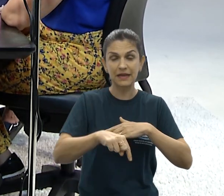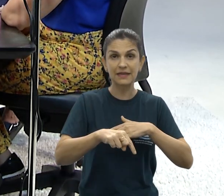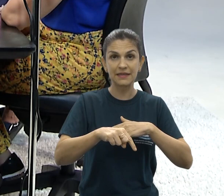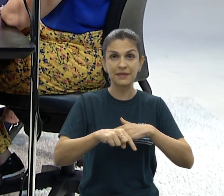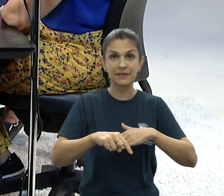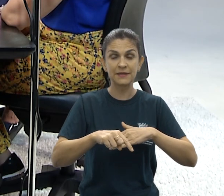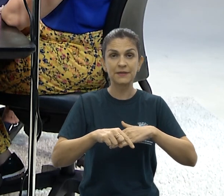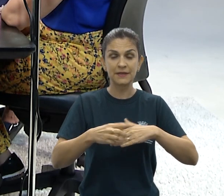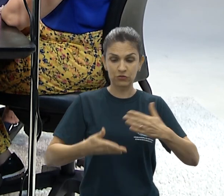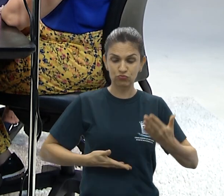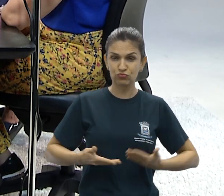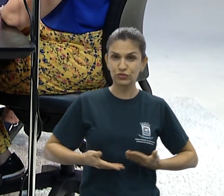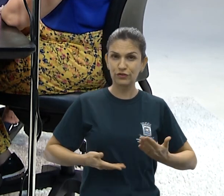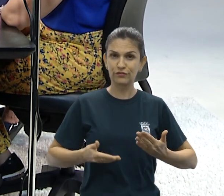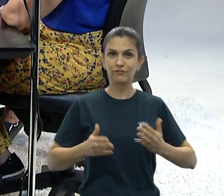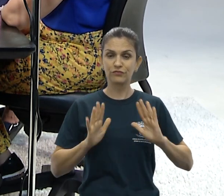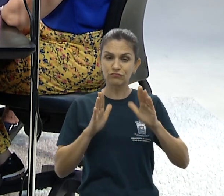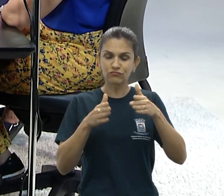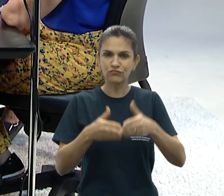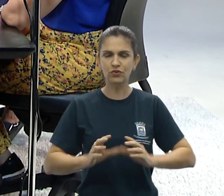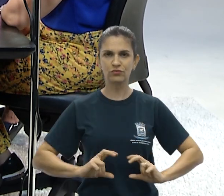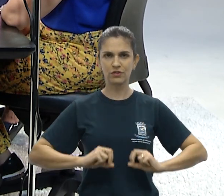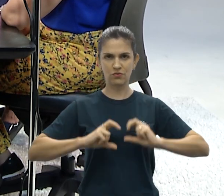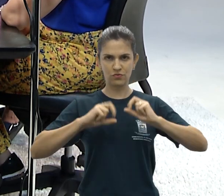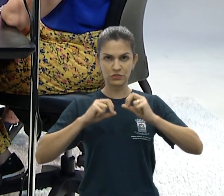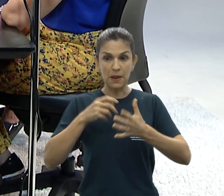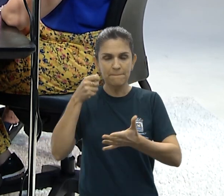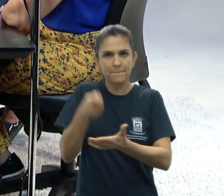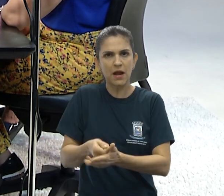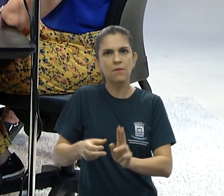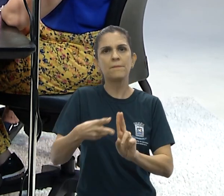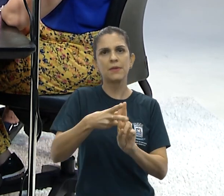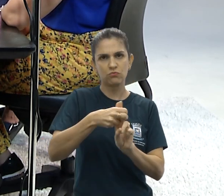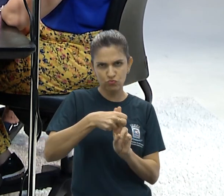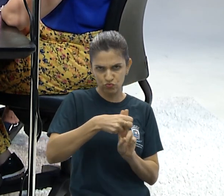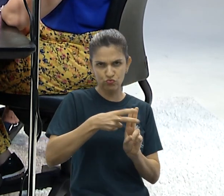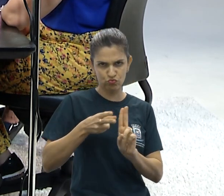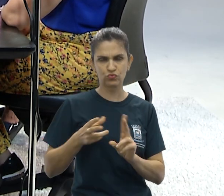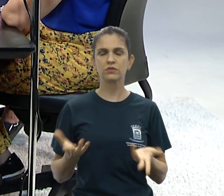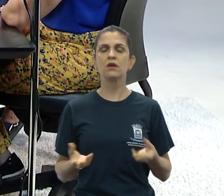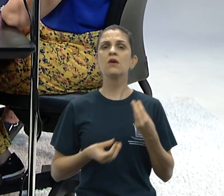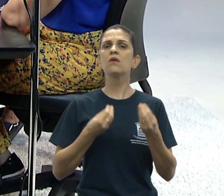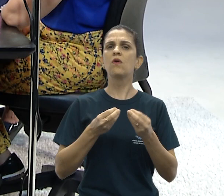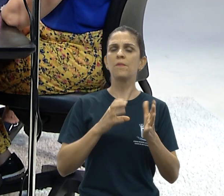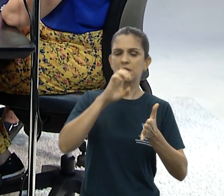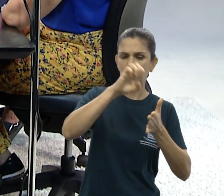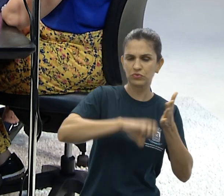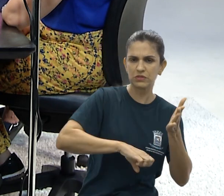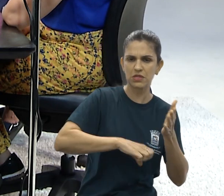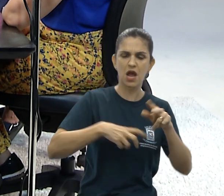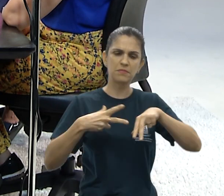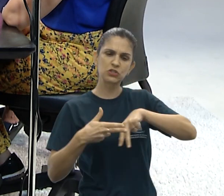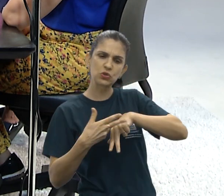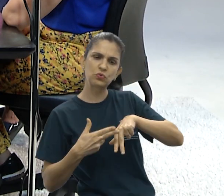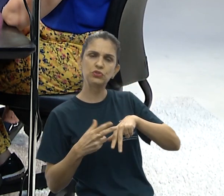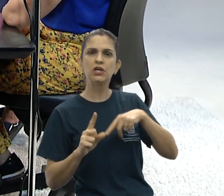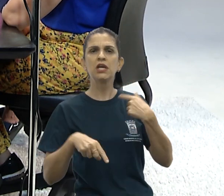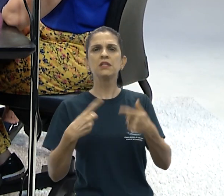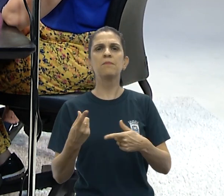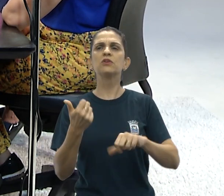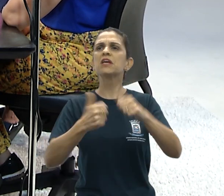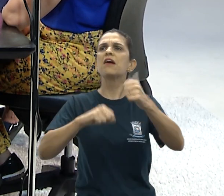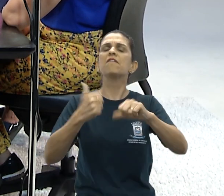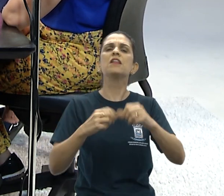que é pública, que é pago pelo SUS? Depois que você conseguiu fazer o exame e fazer a cirurgia, como é que você avalia